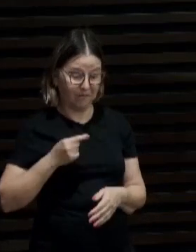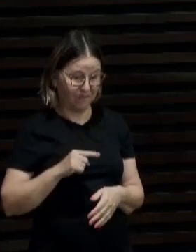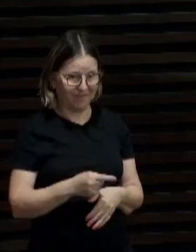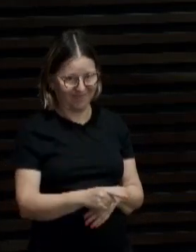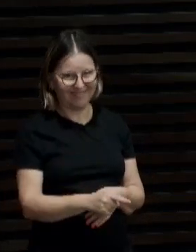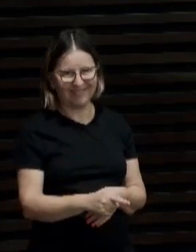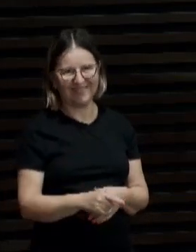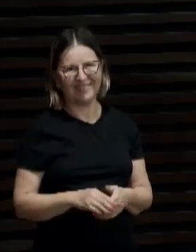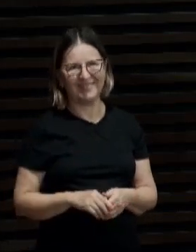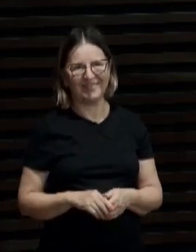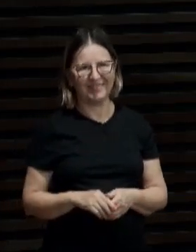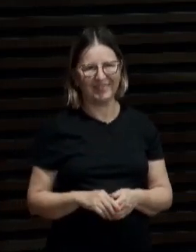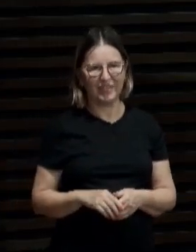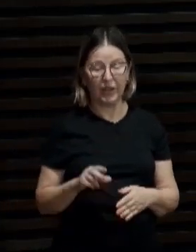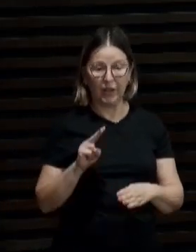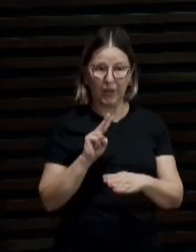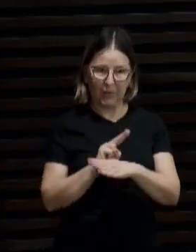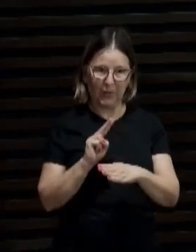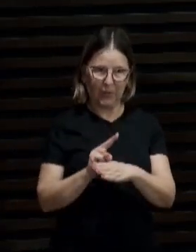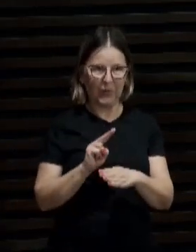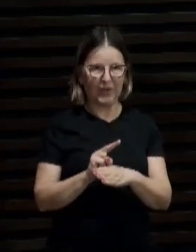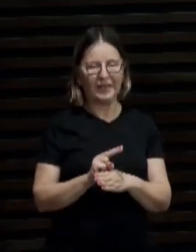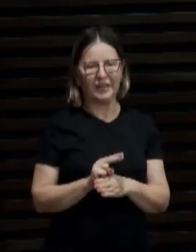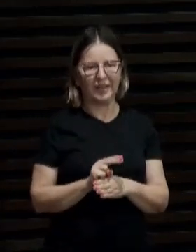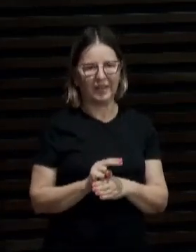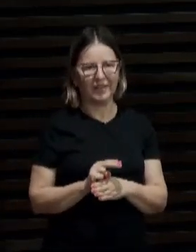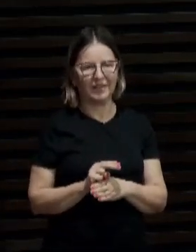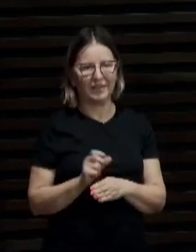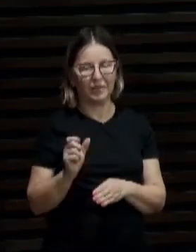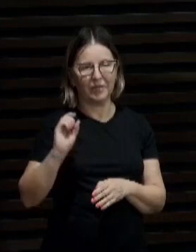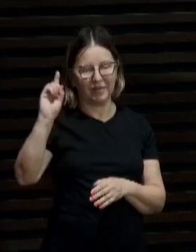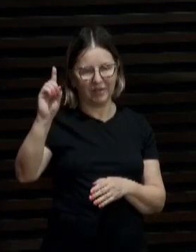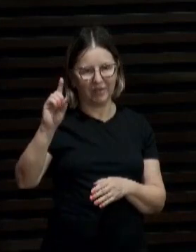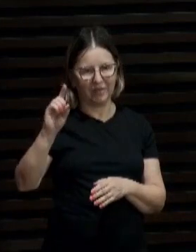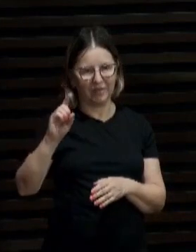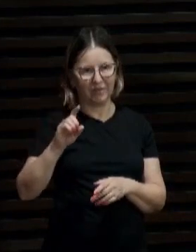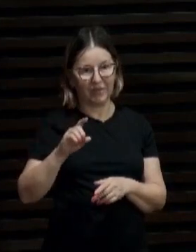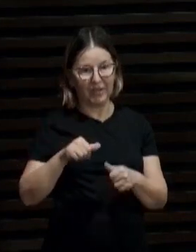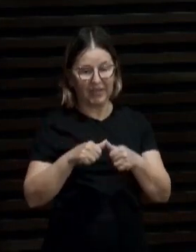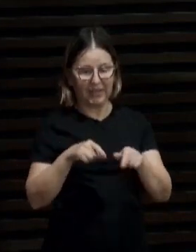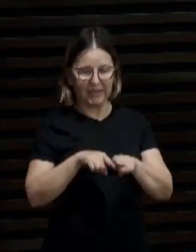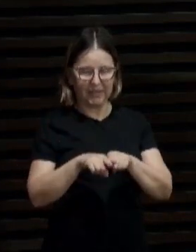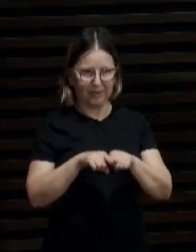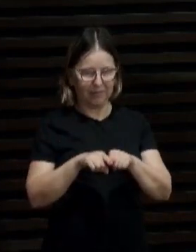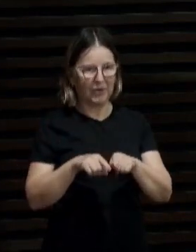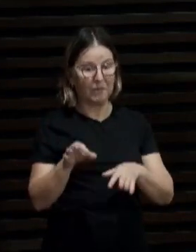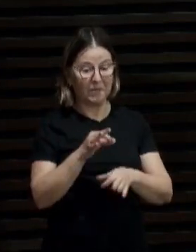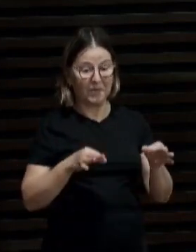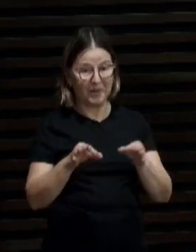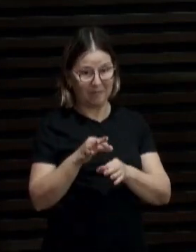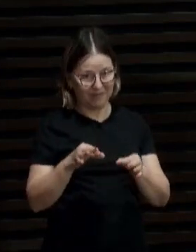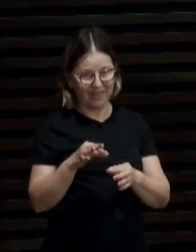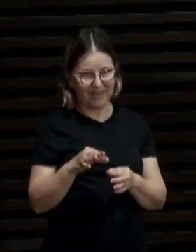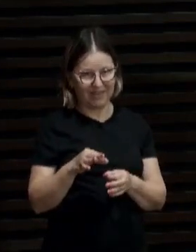profundidade, zelo doutrinário. Eles estavam preparados para a hora que chegassem